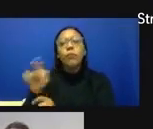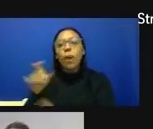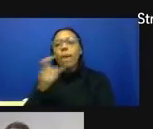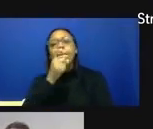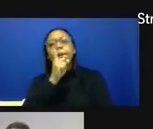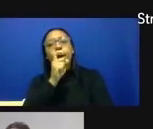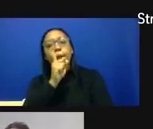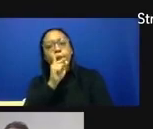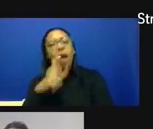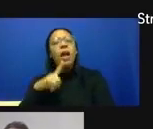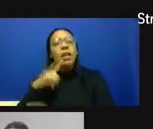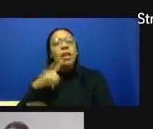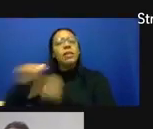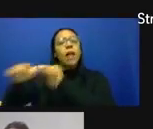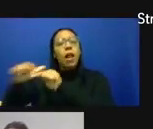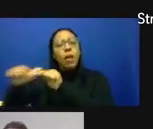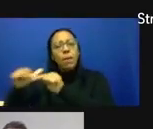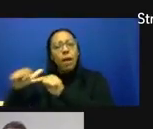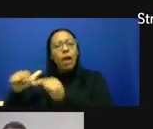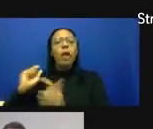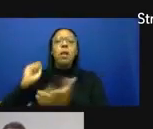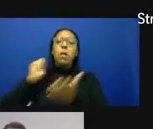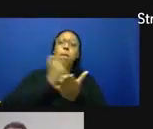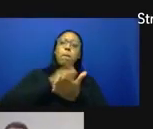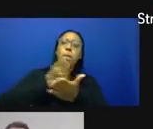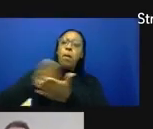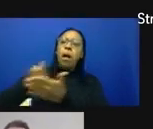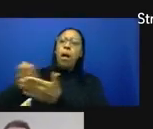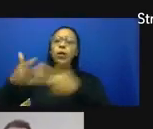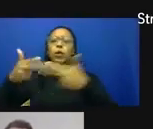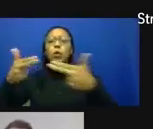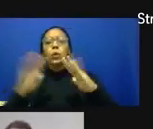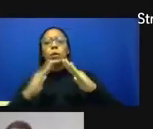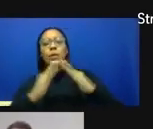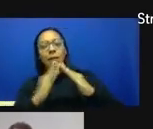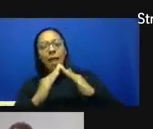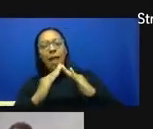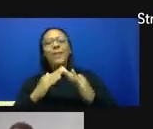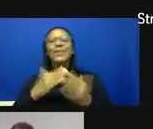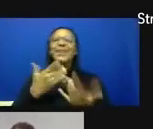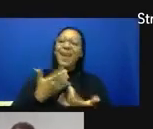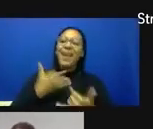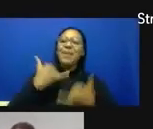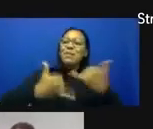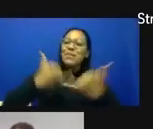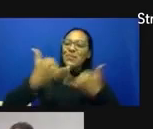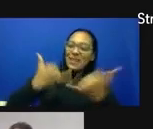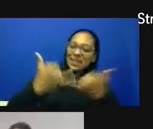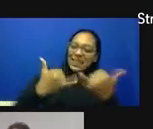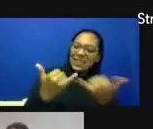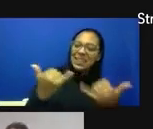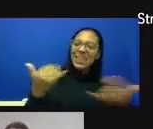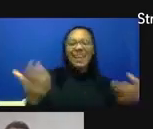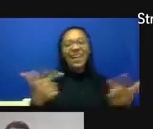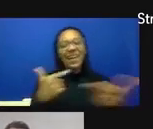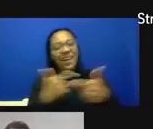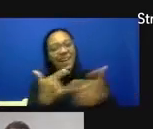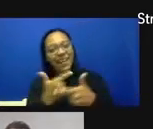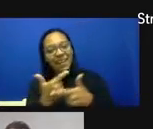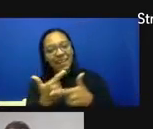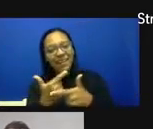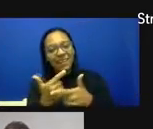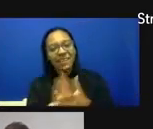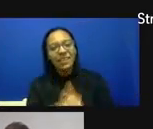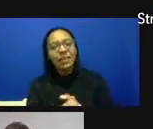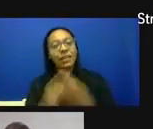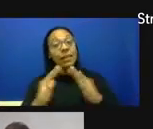em casa, é carinhoso com os filhos, é brincalhão, ele que entretém muitas vezes as crianças em casa